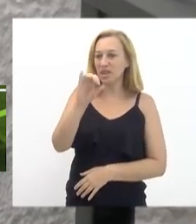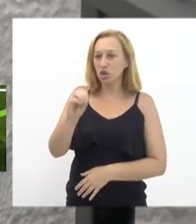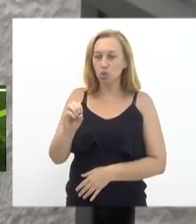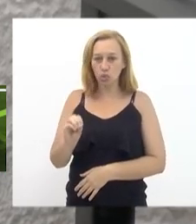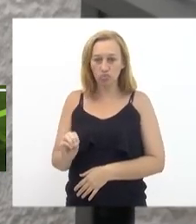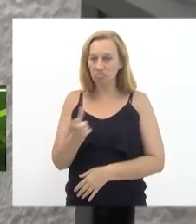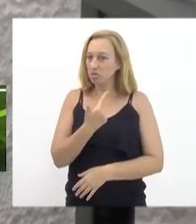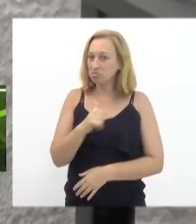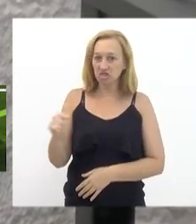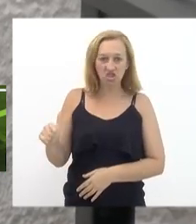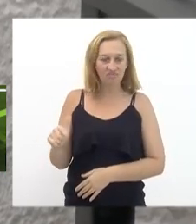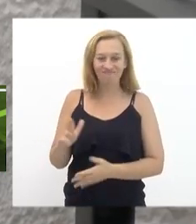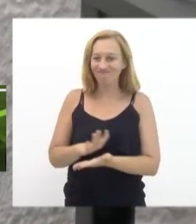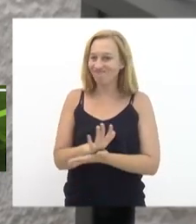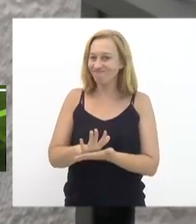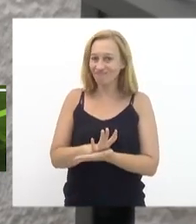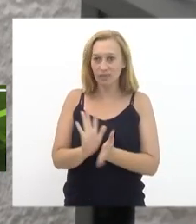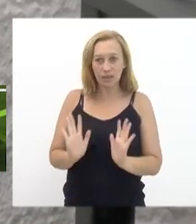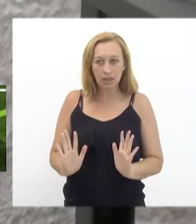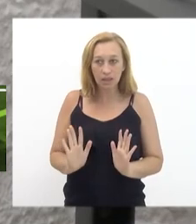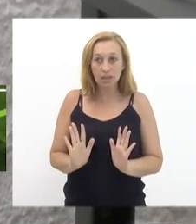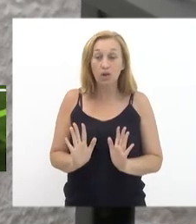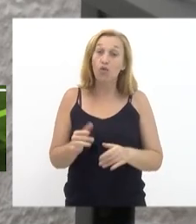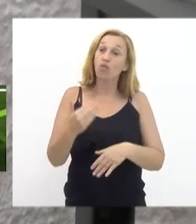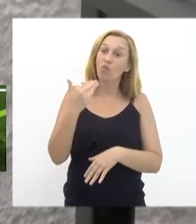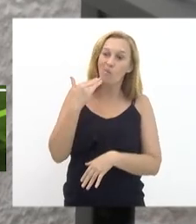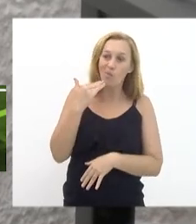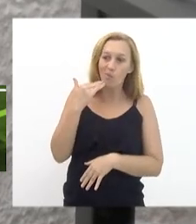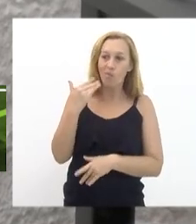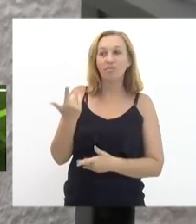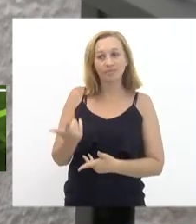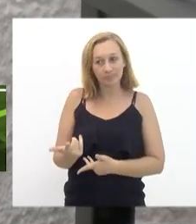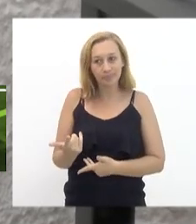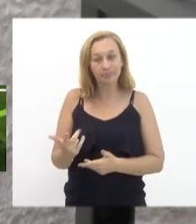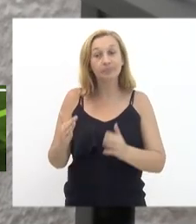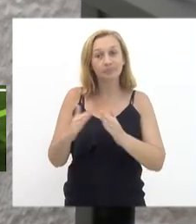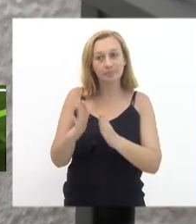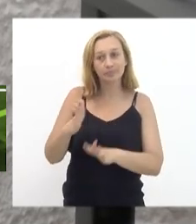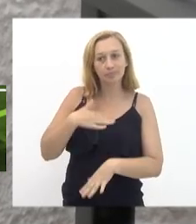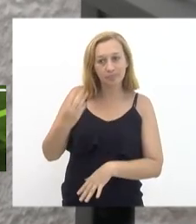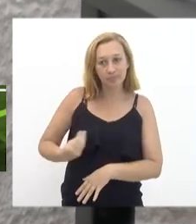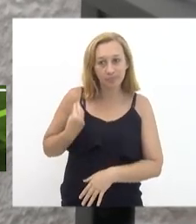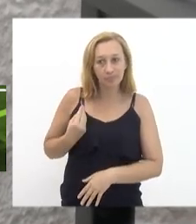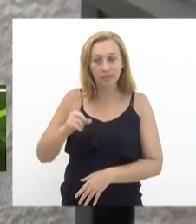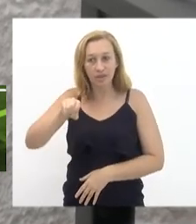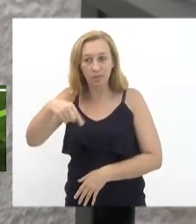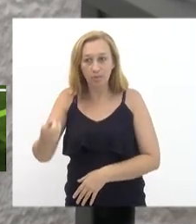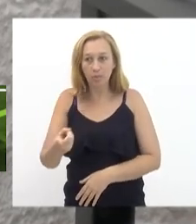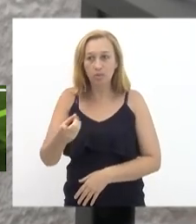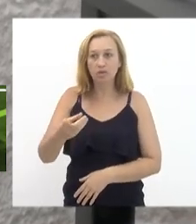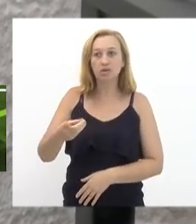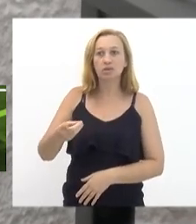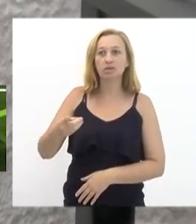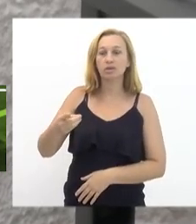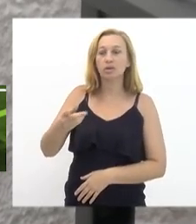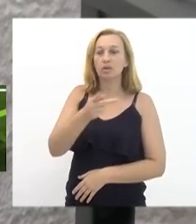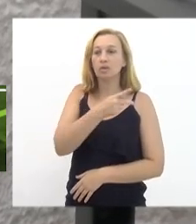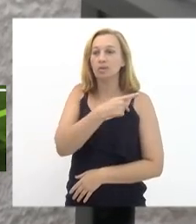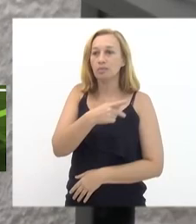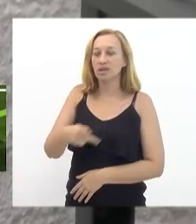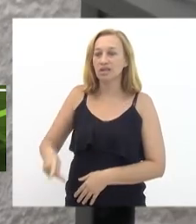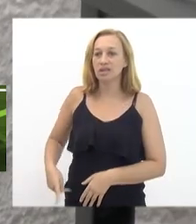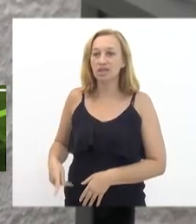eu não tinha cerâmica que foi uma falha inicial no programa Minha Casa Minha Vida eu levo depois do presidente Lula corrigiu